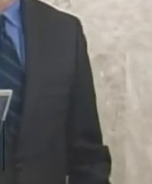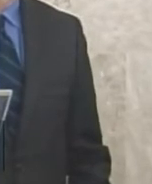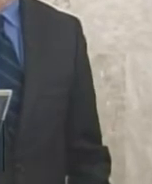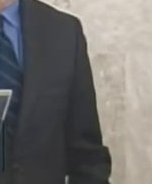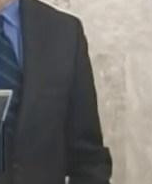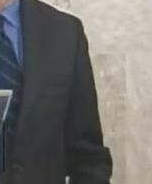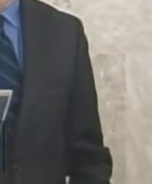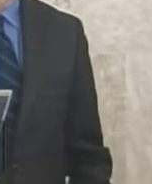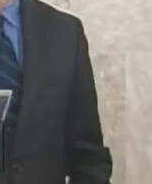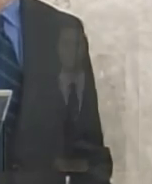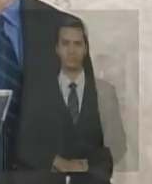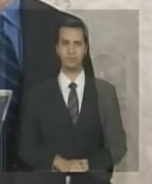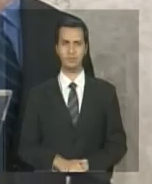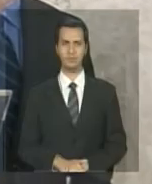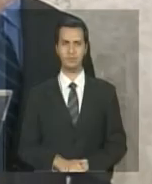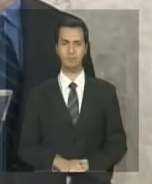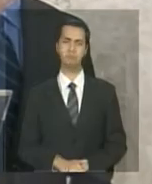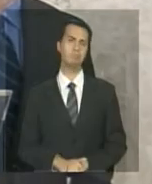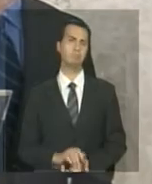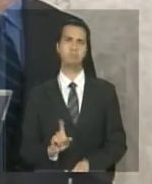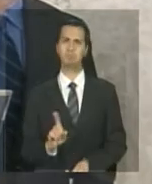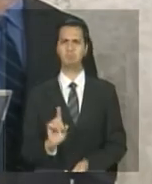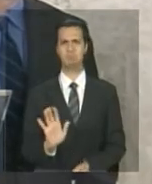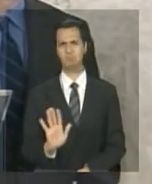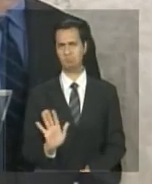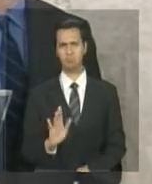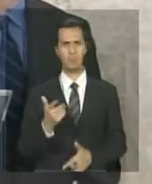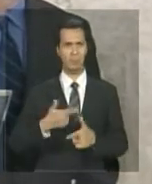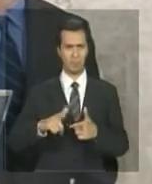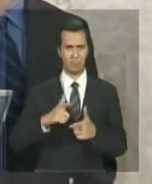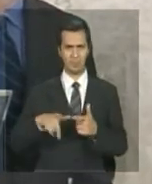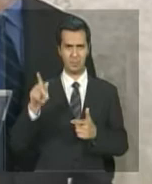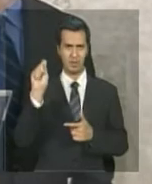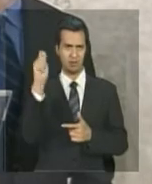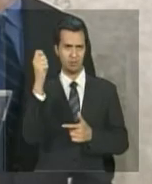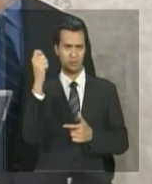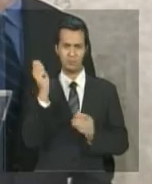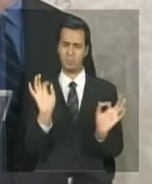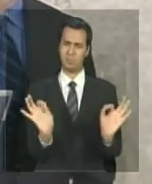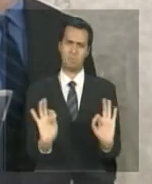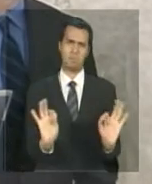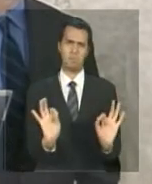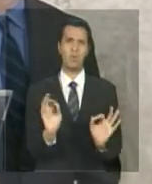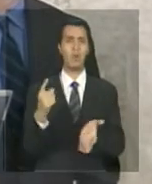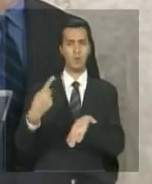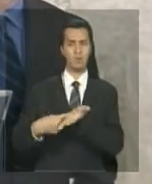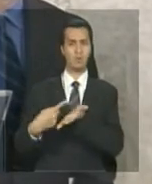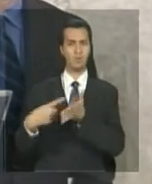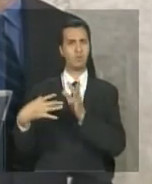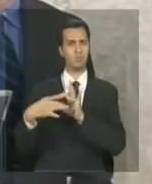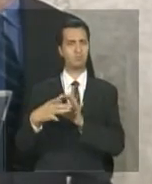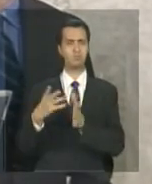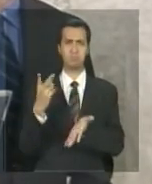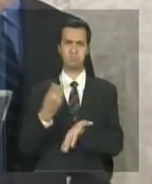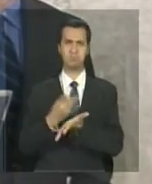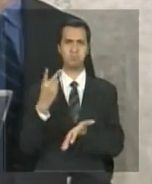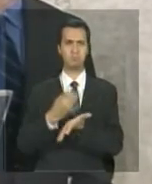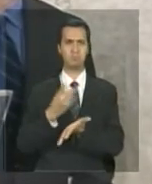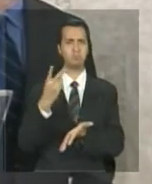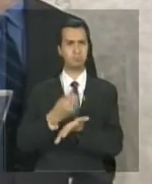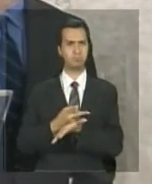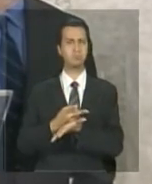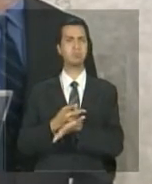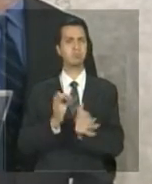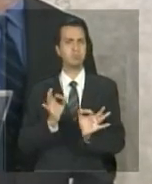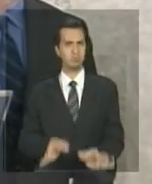Não, não tem nenhuma crise nessa questão com a Argentina. O acordo com a Argentina está vigente, está sendo cumprido pelos dois lados, pela